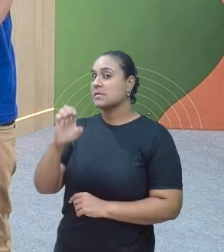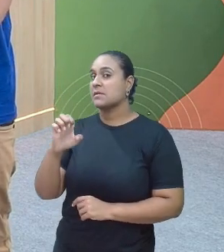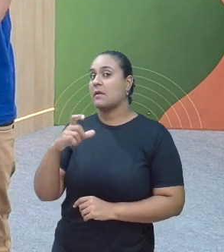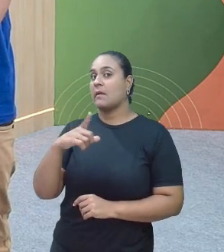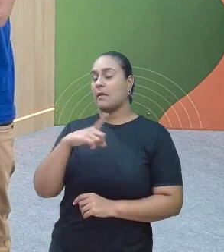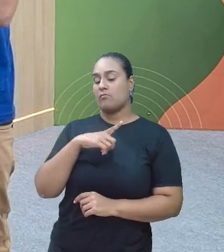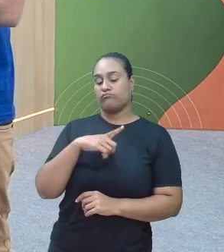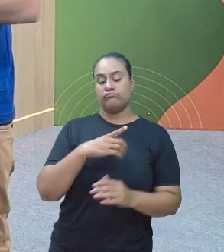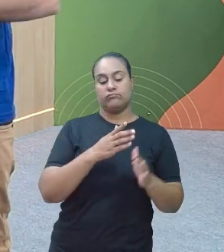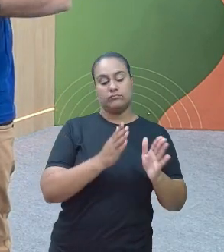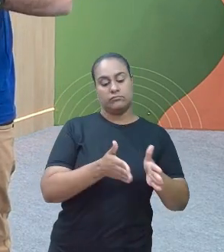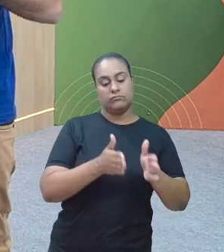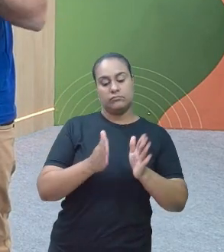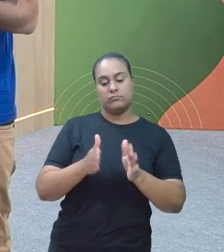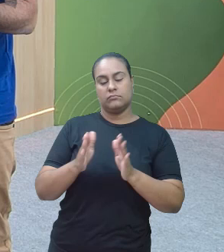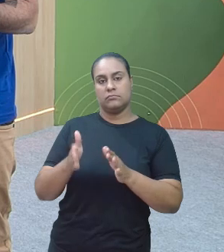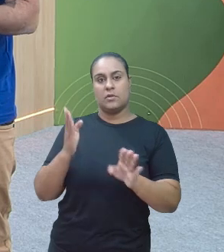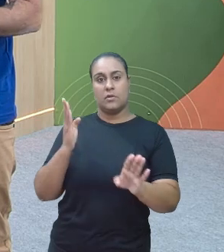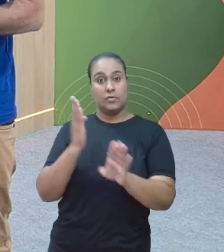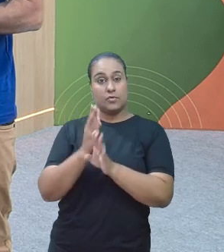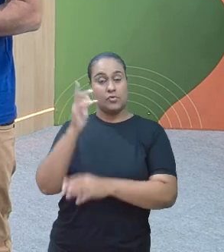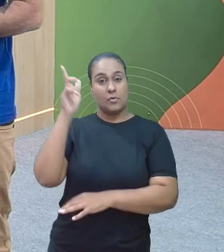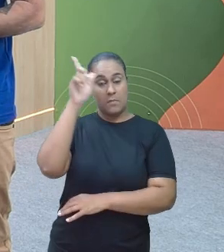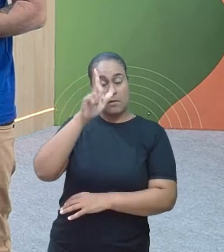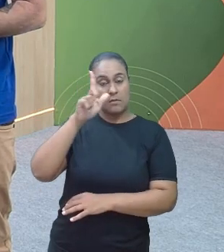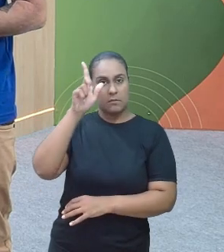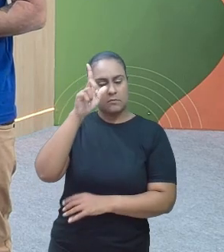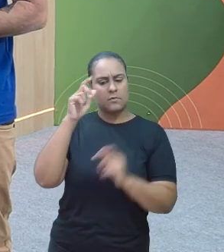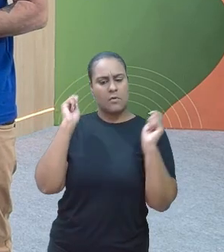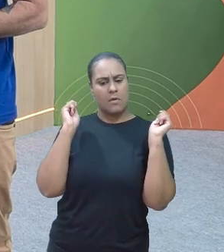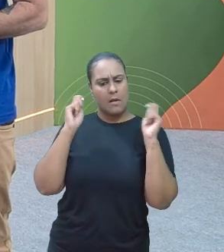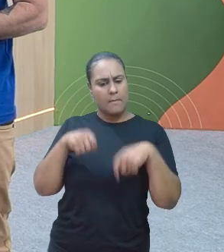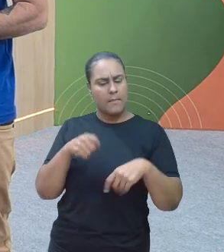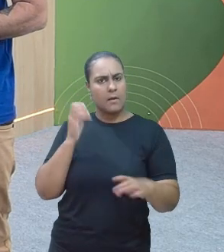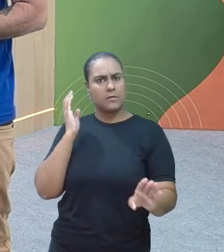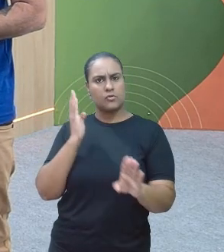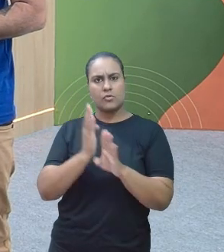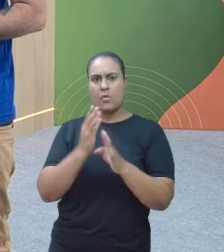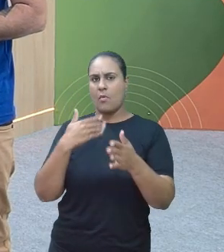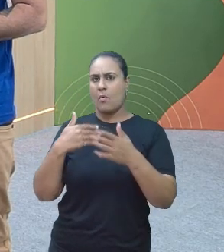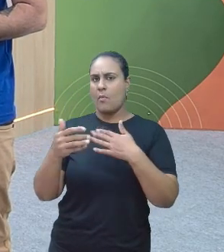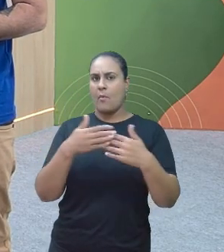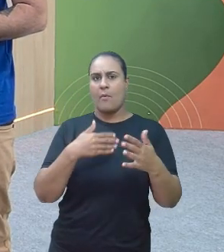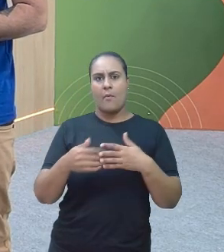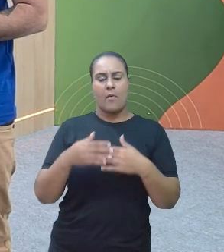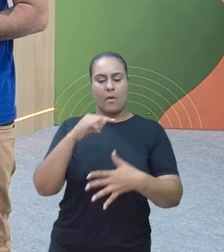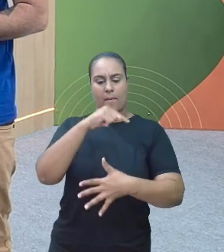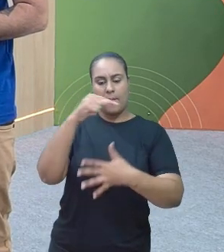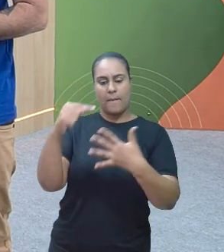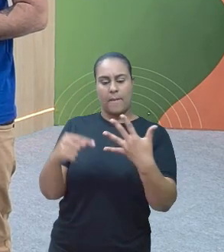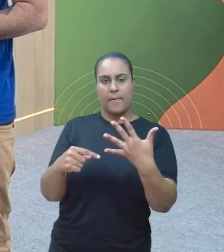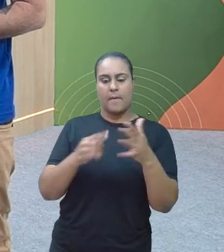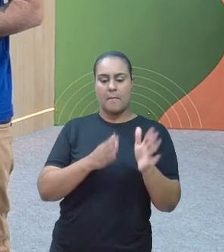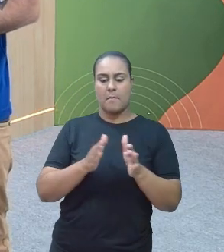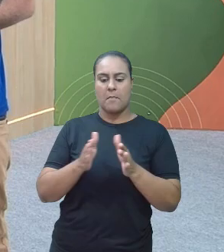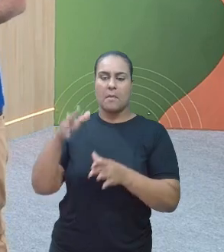estabeleço uma ordem e eu descubro a lógica, eu sou capaz de determinar qualquer elemento dessa sequência, tá certo? Então, vamos